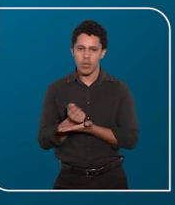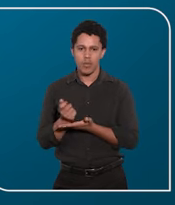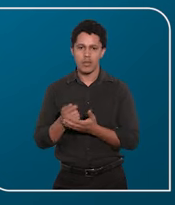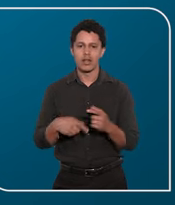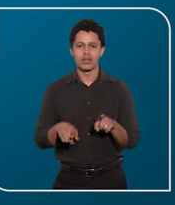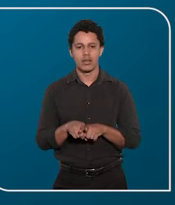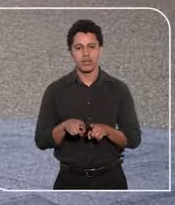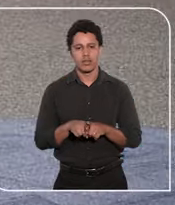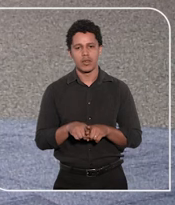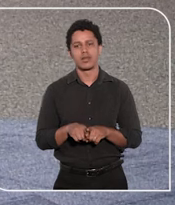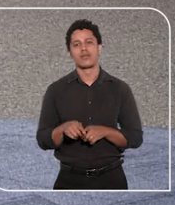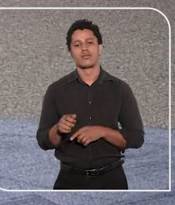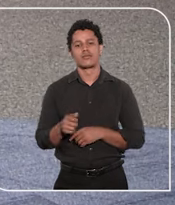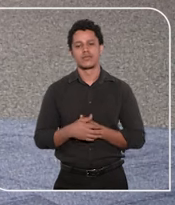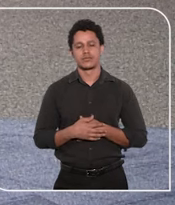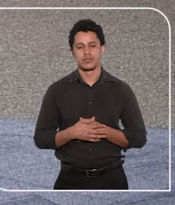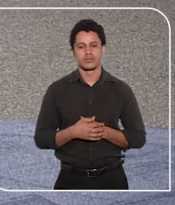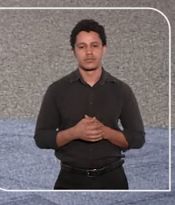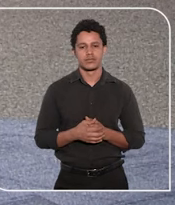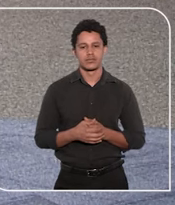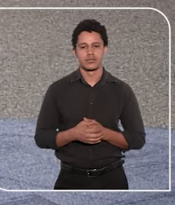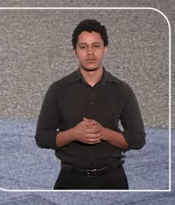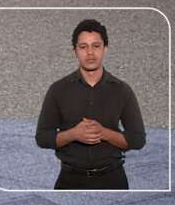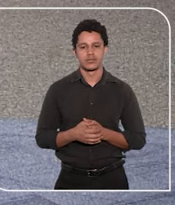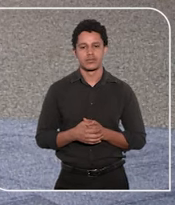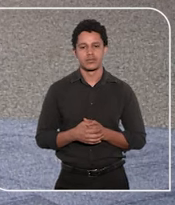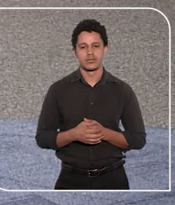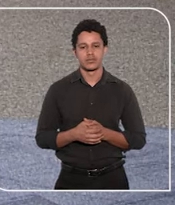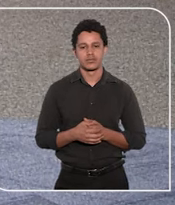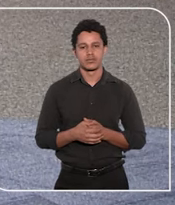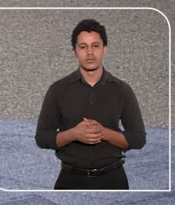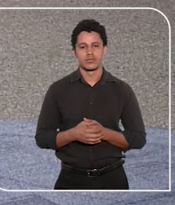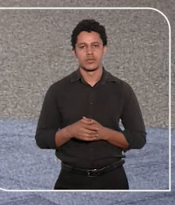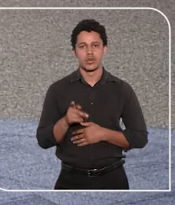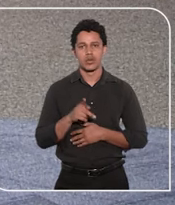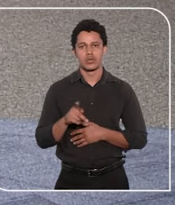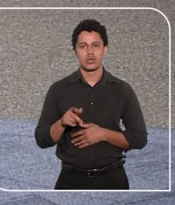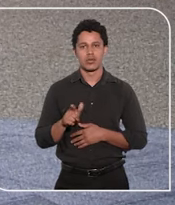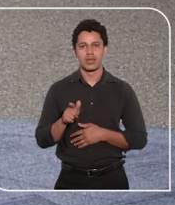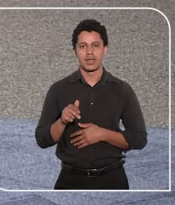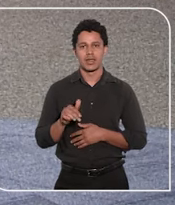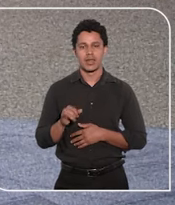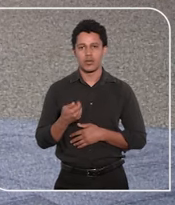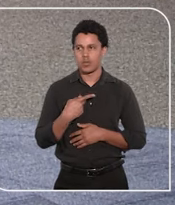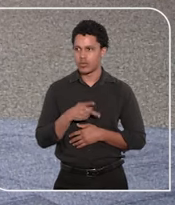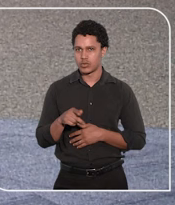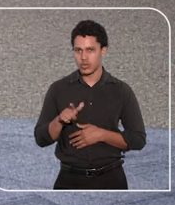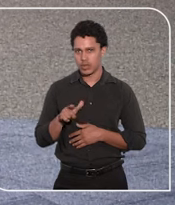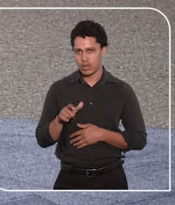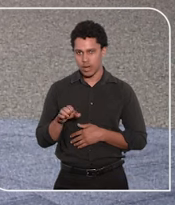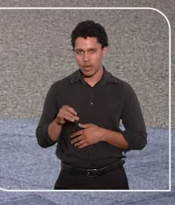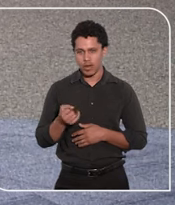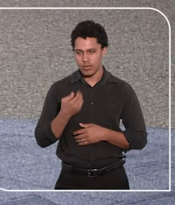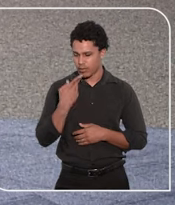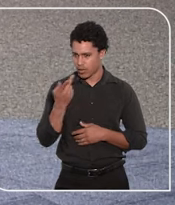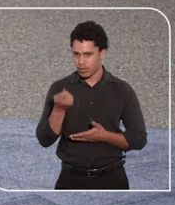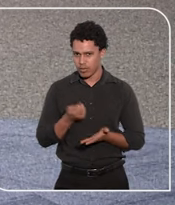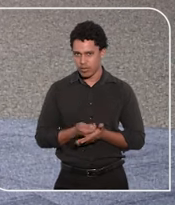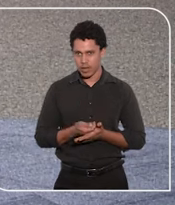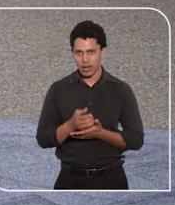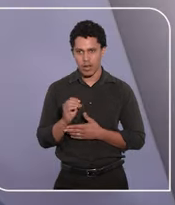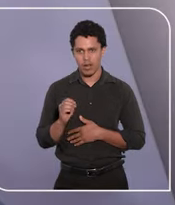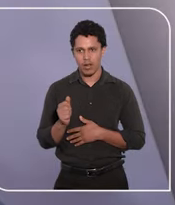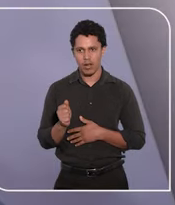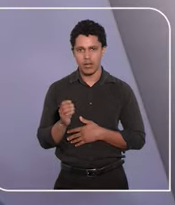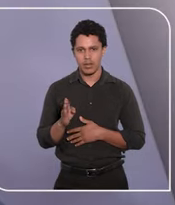sociedades a anuidade. Professor Guilherme, o professor Leonardo aí falou dessa anuidade paga, né, à OAB para